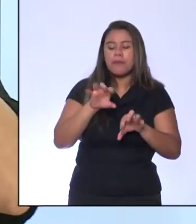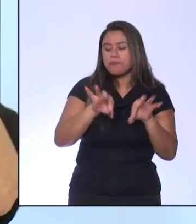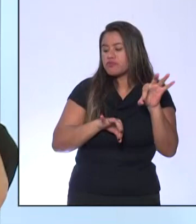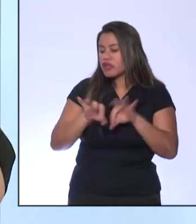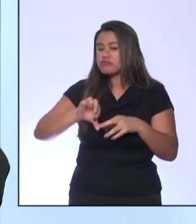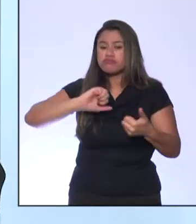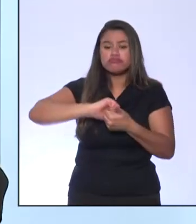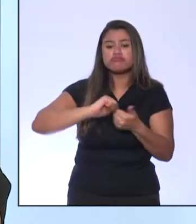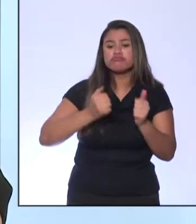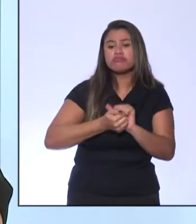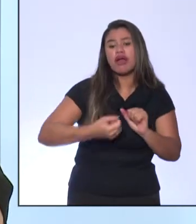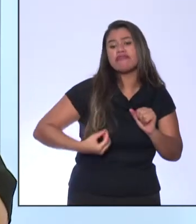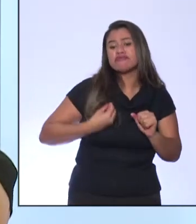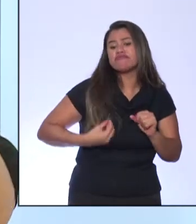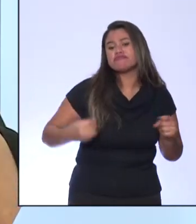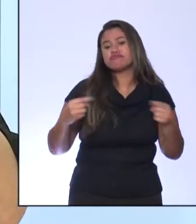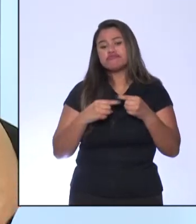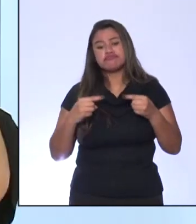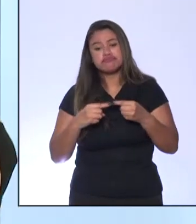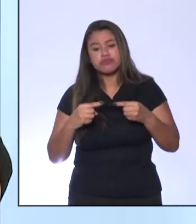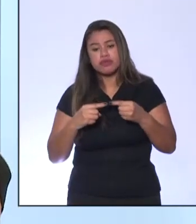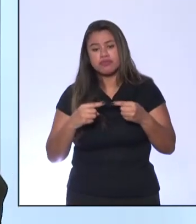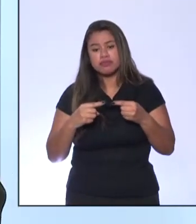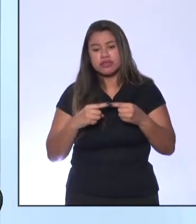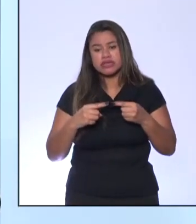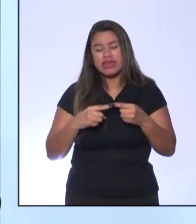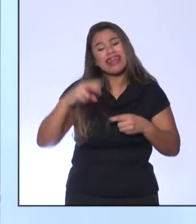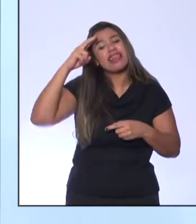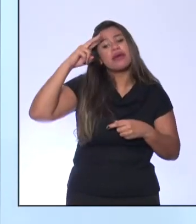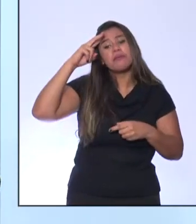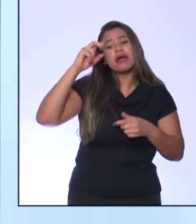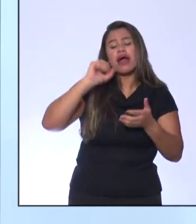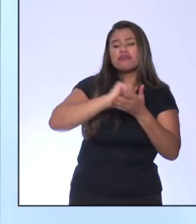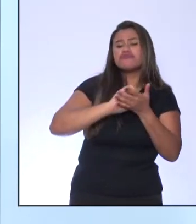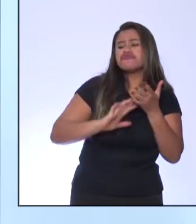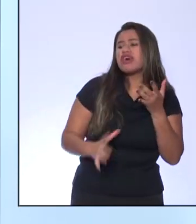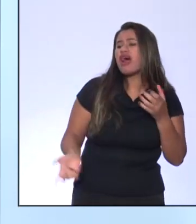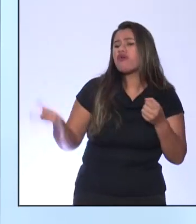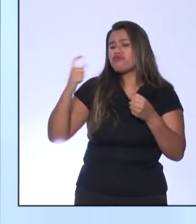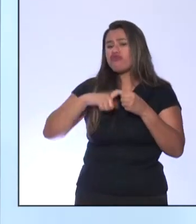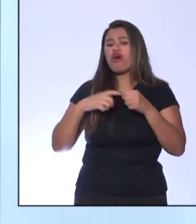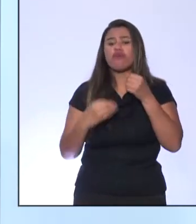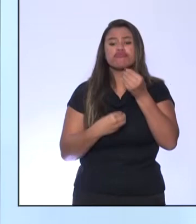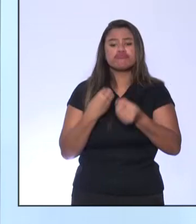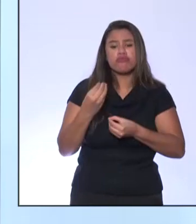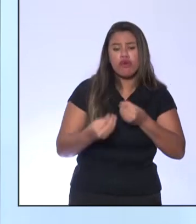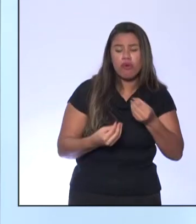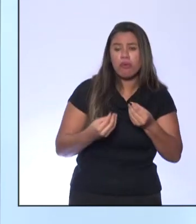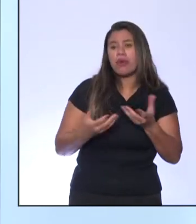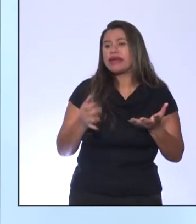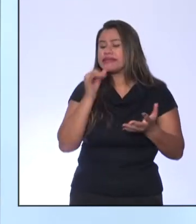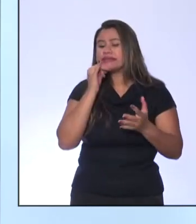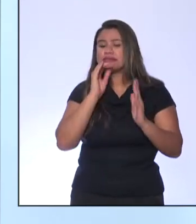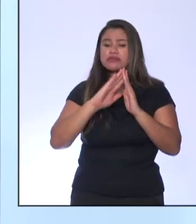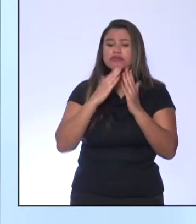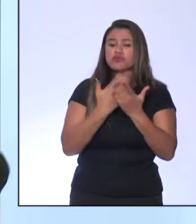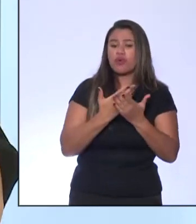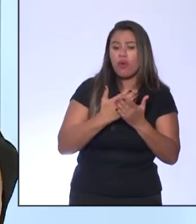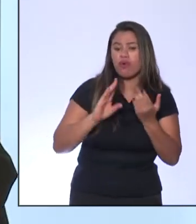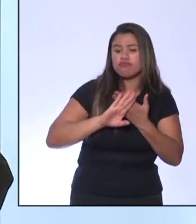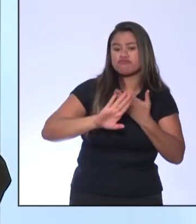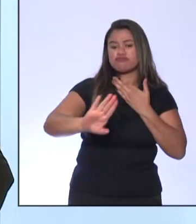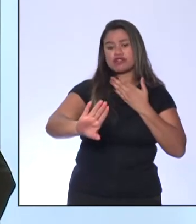e não deixar isso se perder. Como retomar essas atividades para que, mesmo nesse momento afastados da escola, vocês